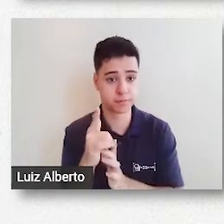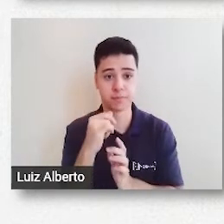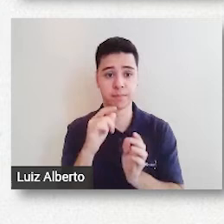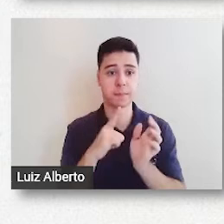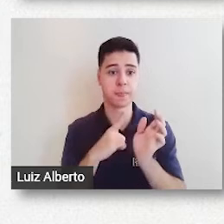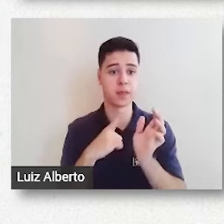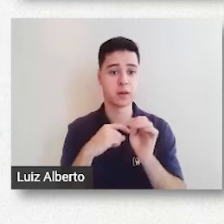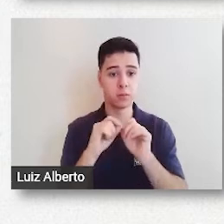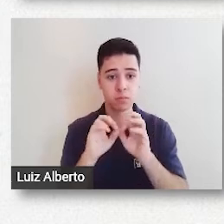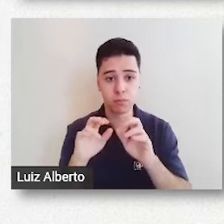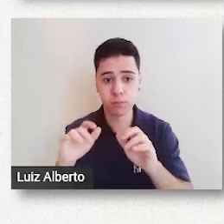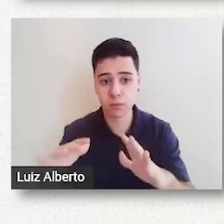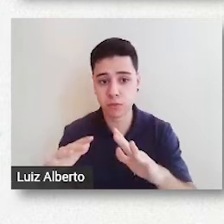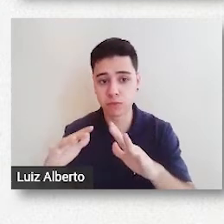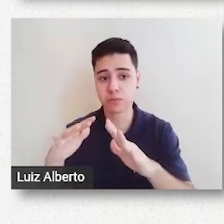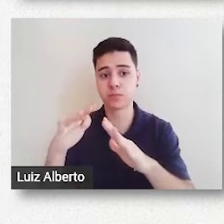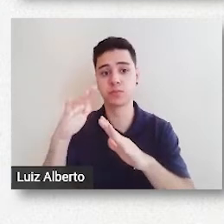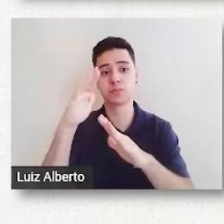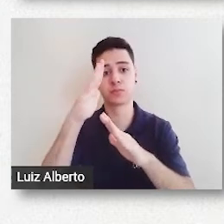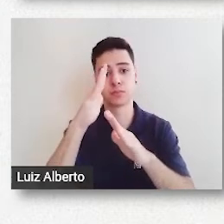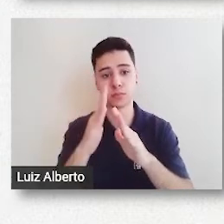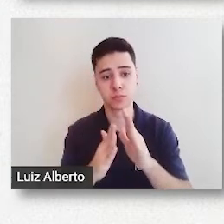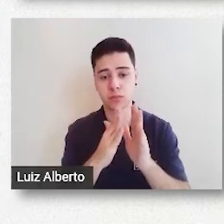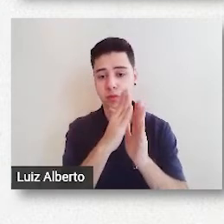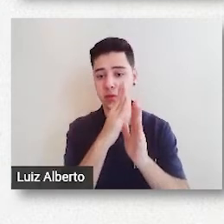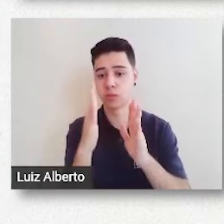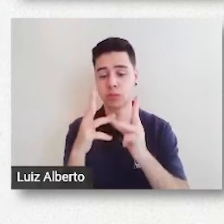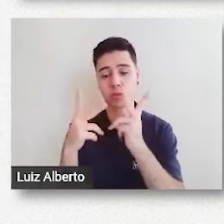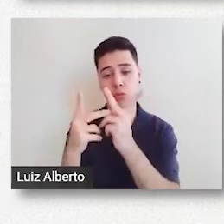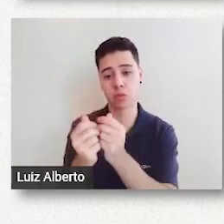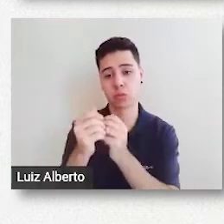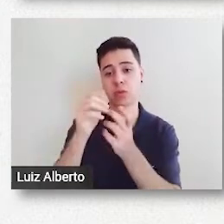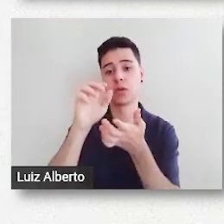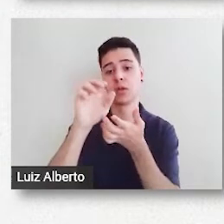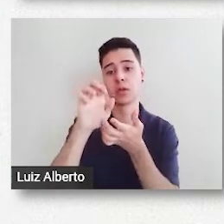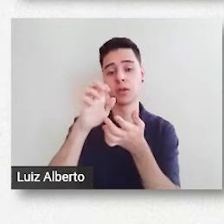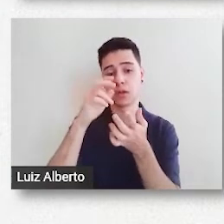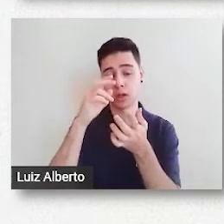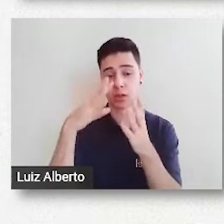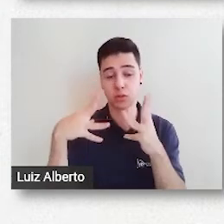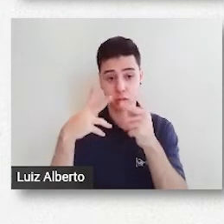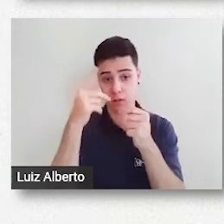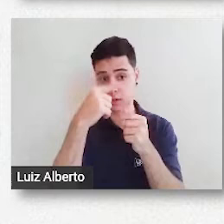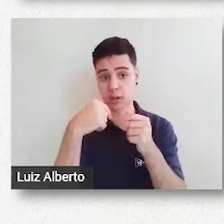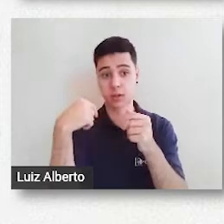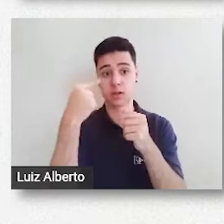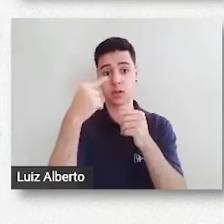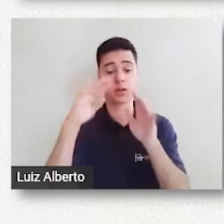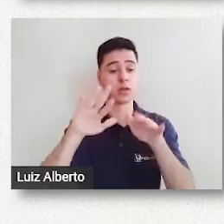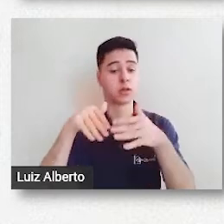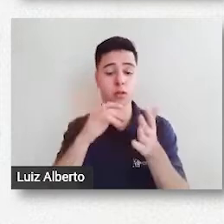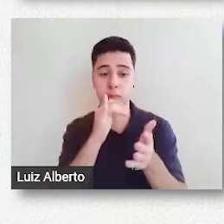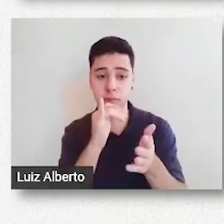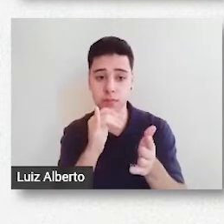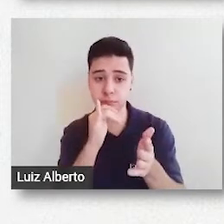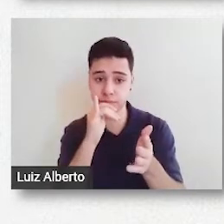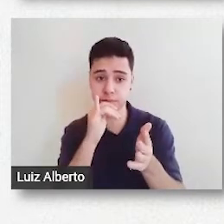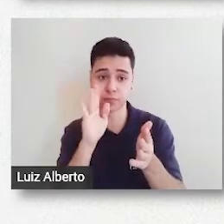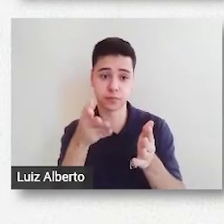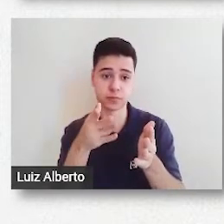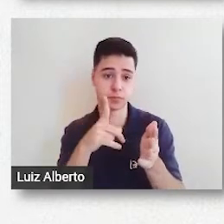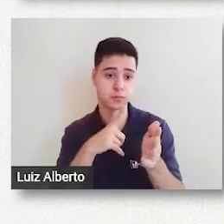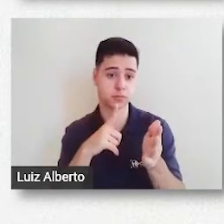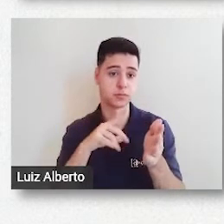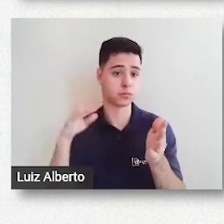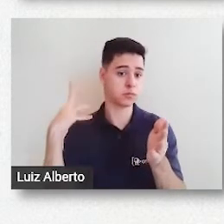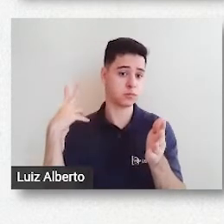evangelizado a Espanha, que é um país extremamente católico até hoje, e que ele estaria, então, as suas relíquias,